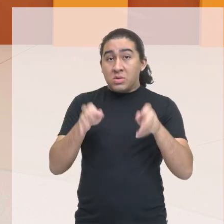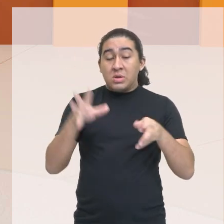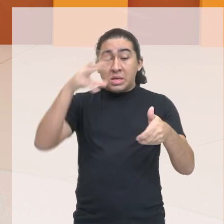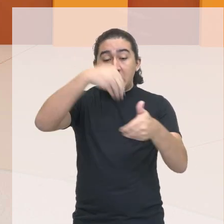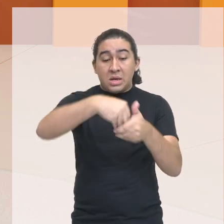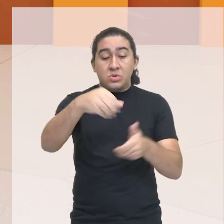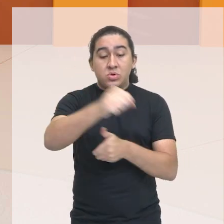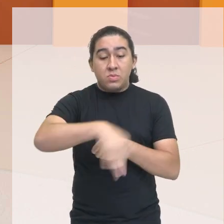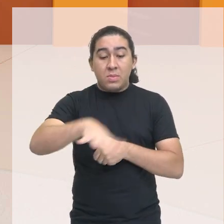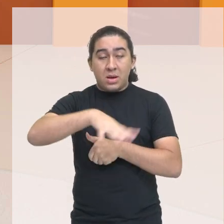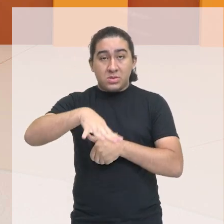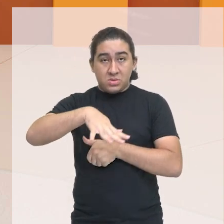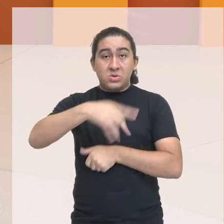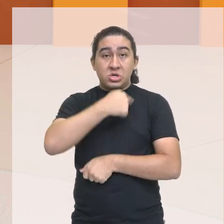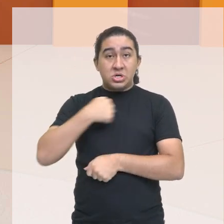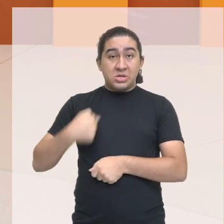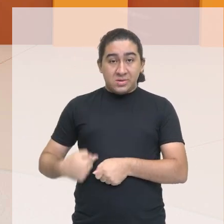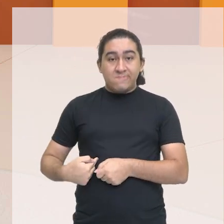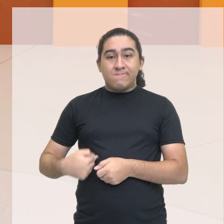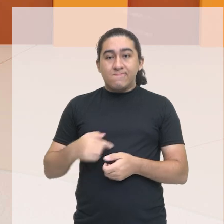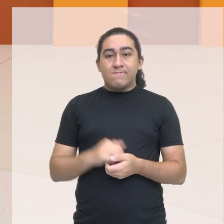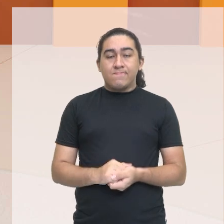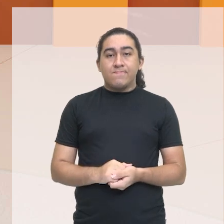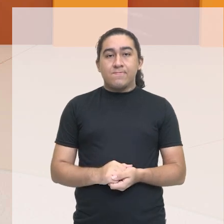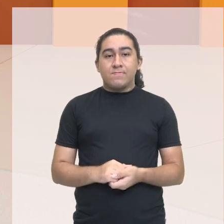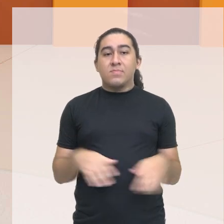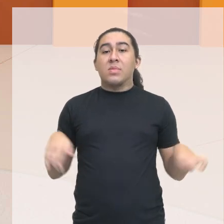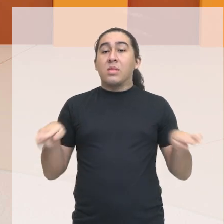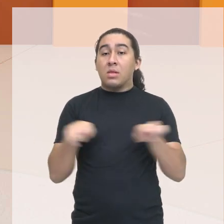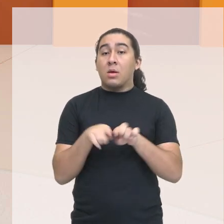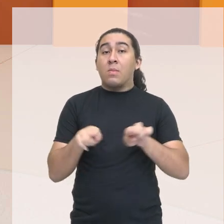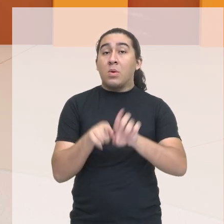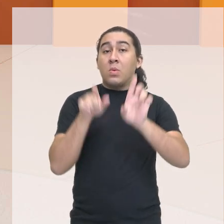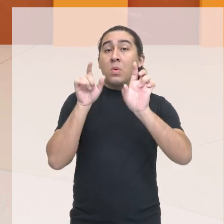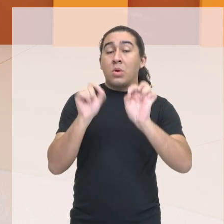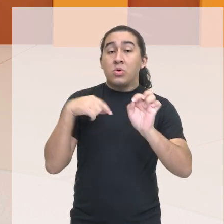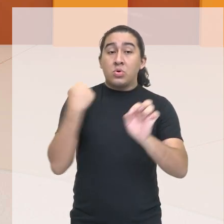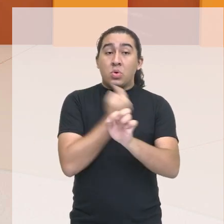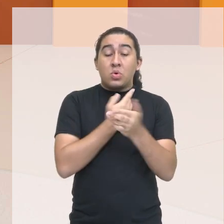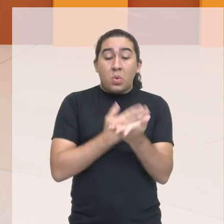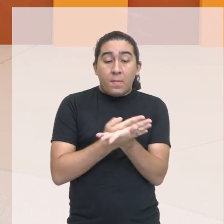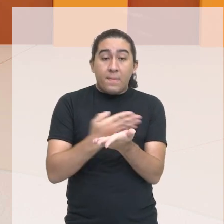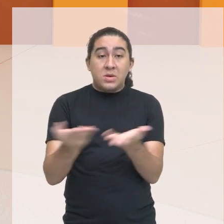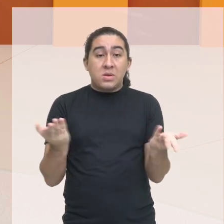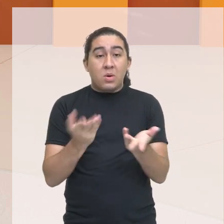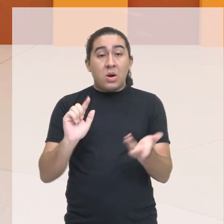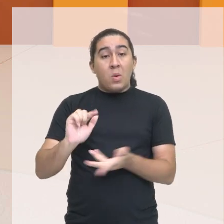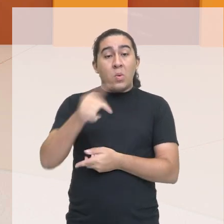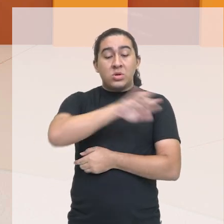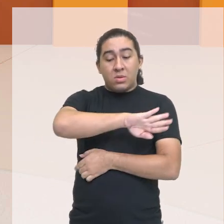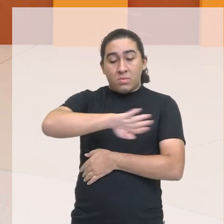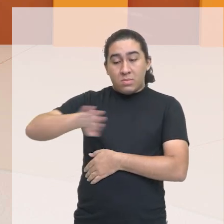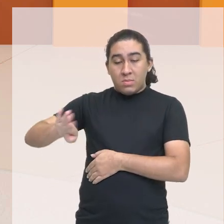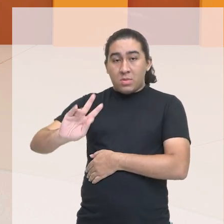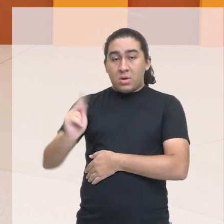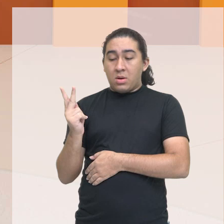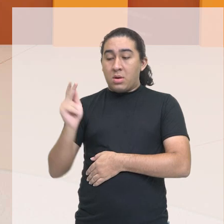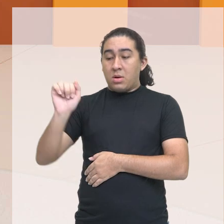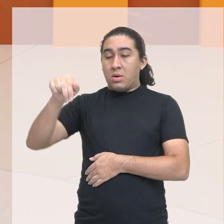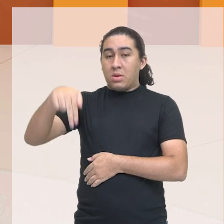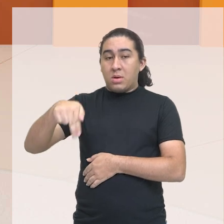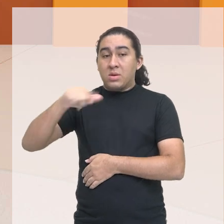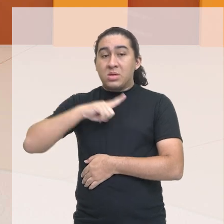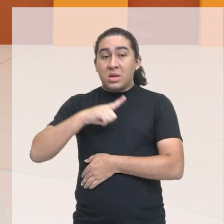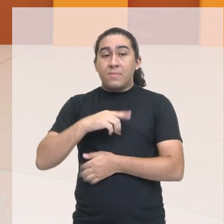Dentro do território chinês, tá bom? E assim, vamos à dinastia Han, que